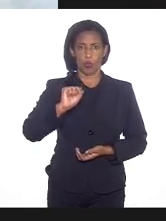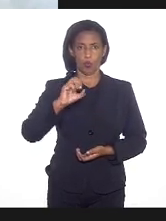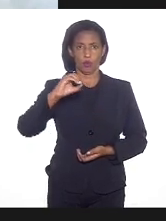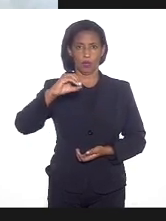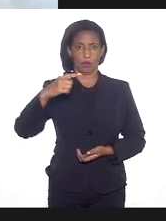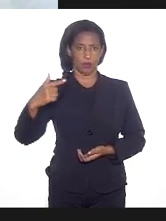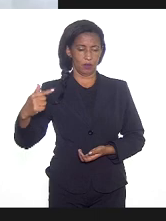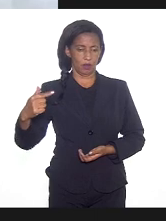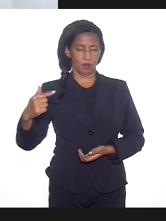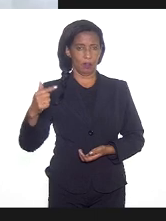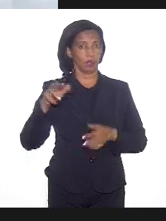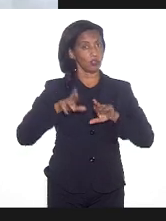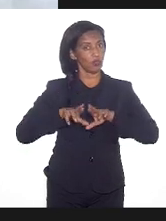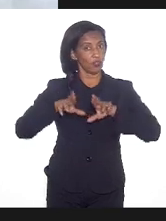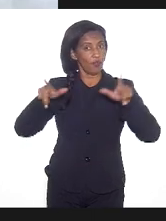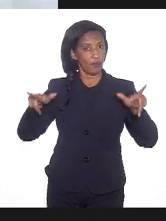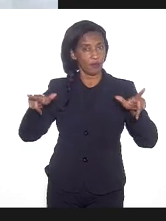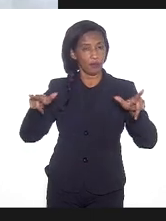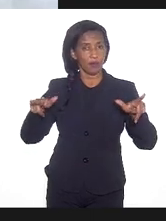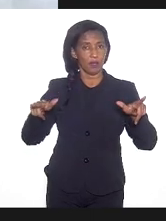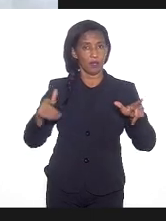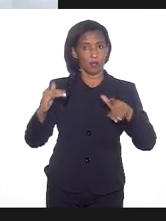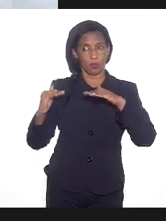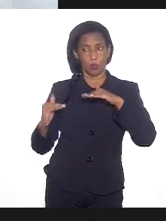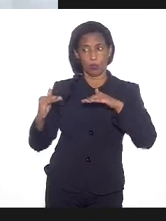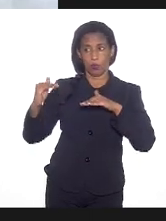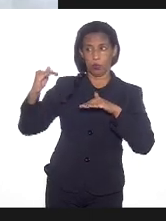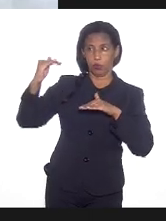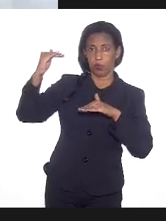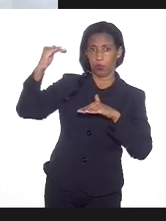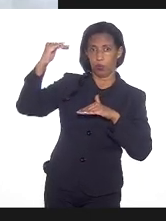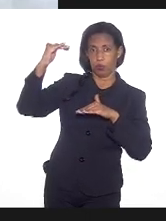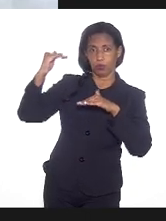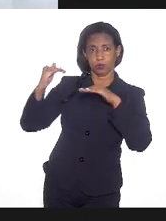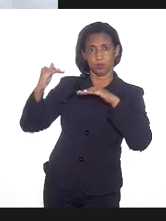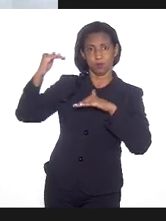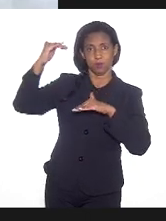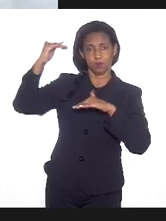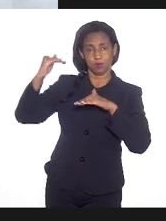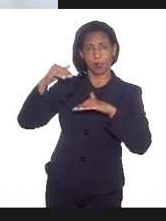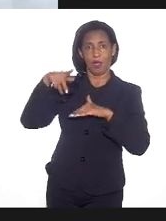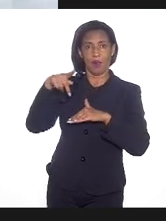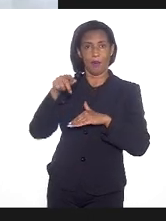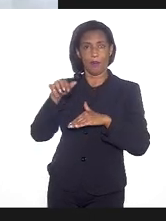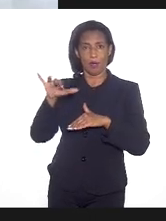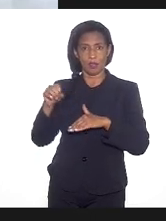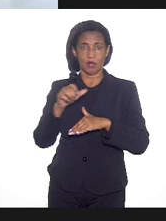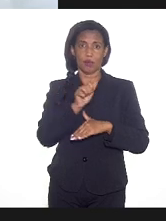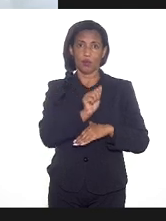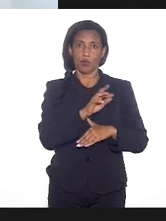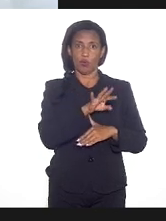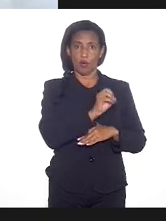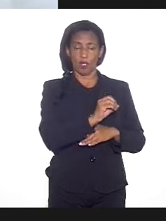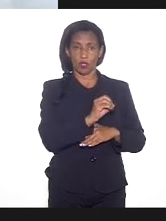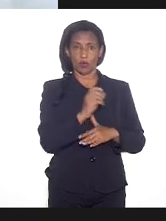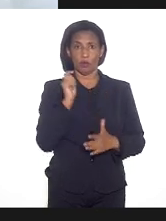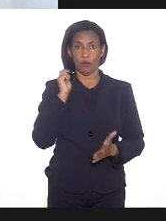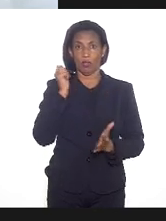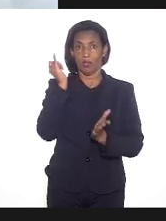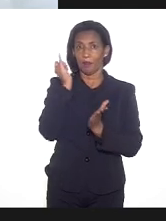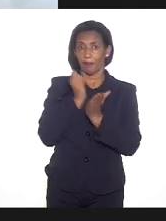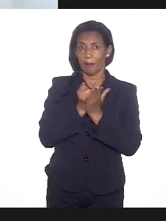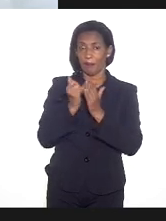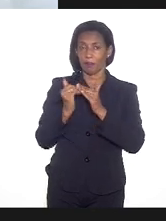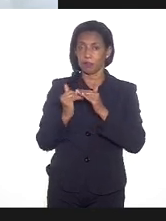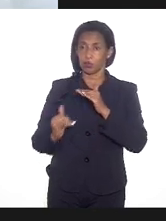4,1807. Ou seja, a diferença entre o crescimento da desproporção entre o passivo atuarial e o ativo tem taxa superior